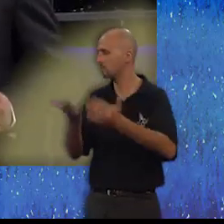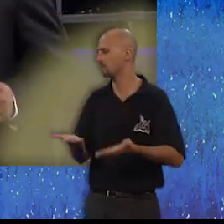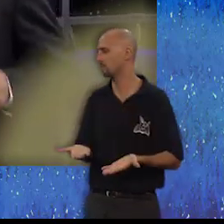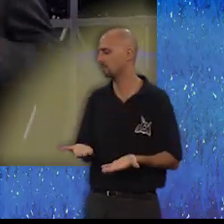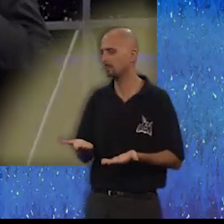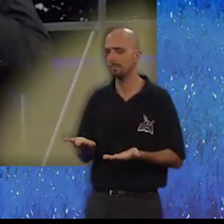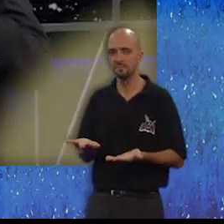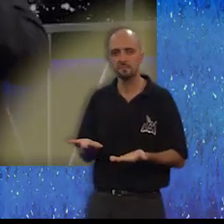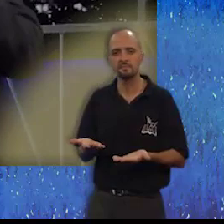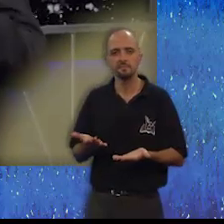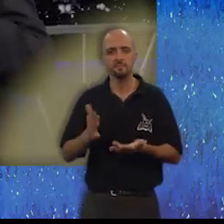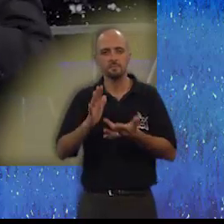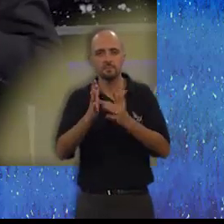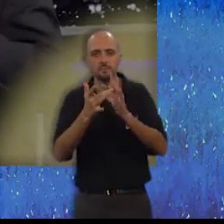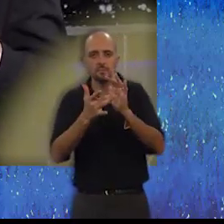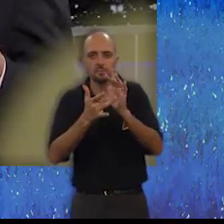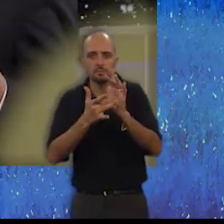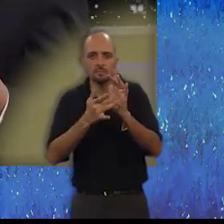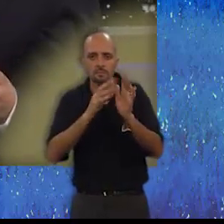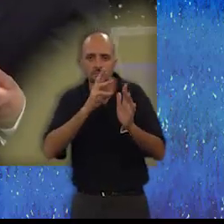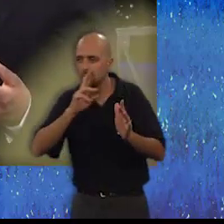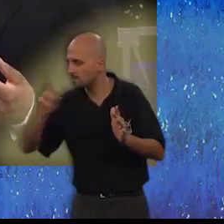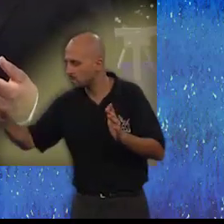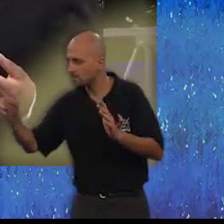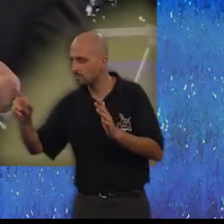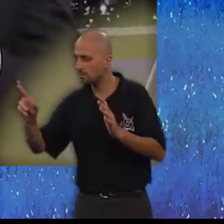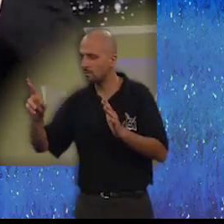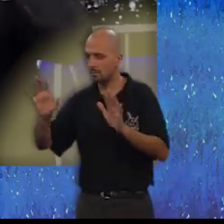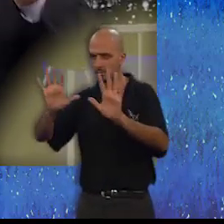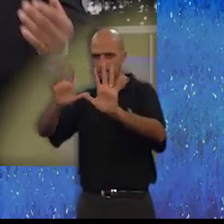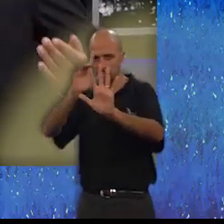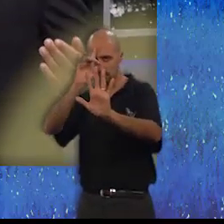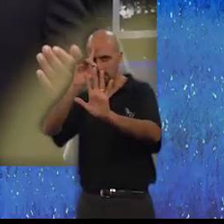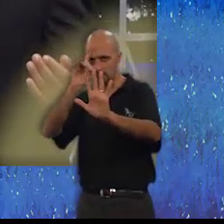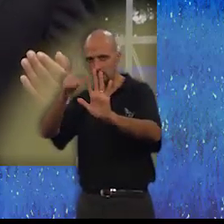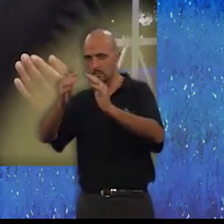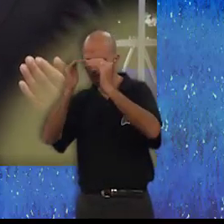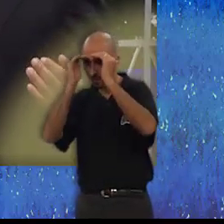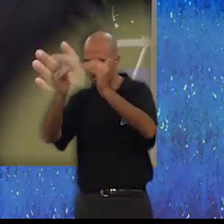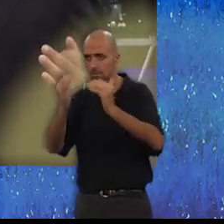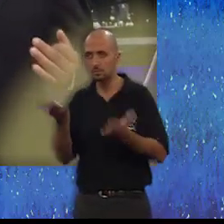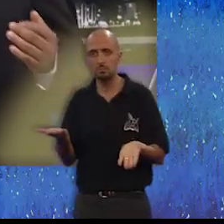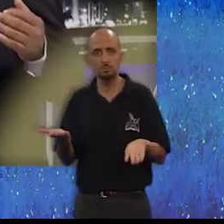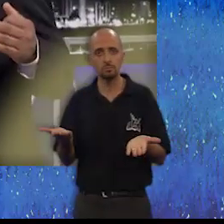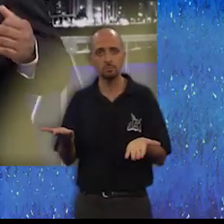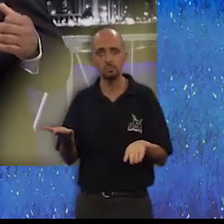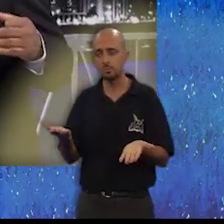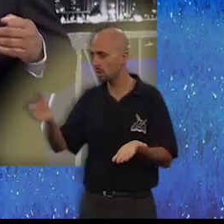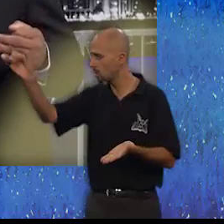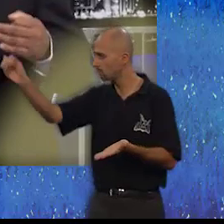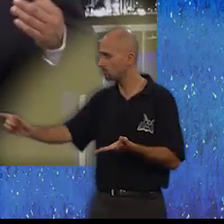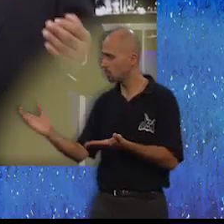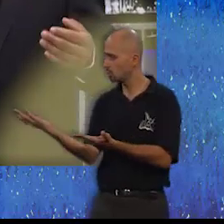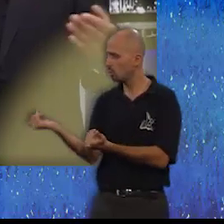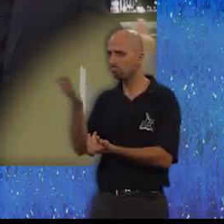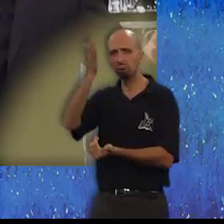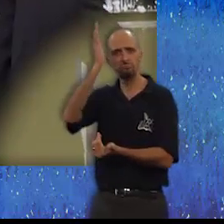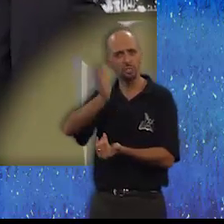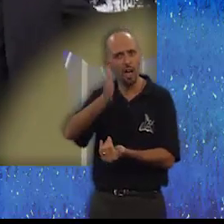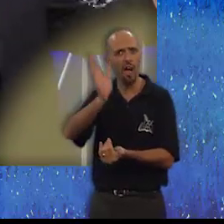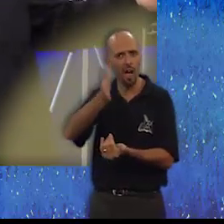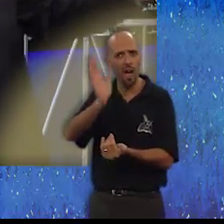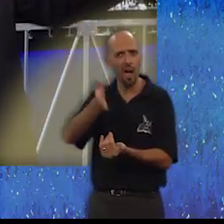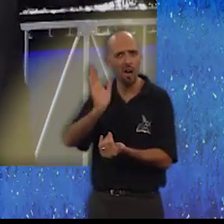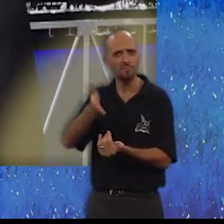E ao Jesus falar guarda os mandamentos, era como Jesus chover no molhado, entendeu? Era como Jesus falar aquilo que o jovem